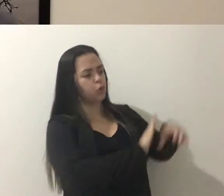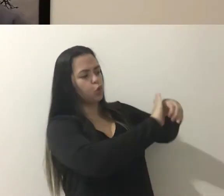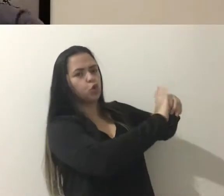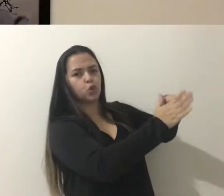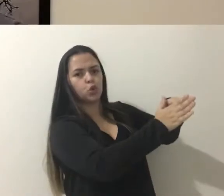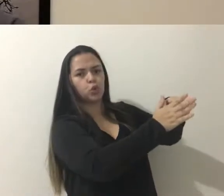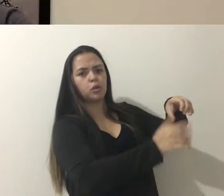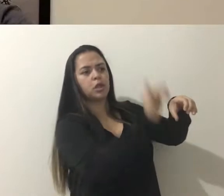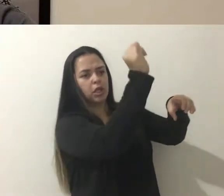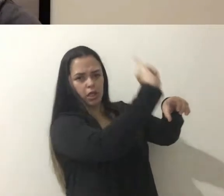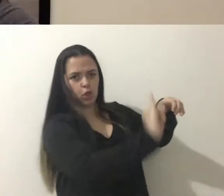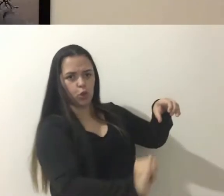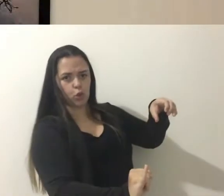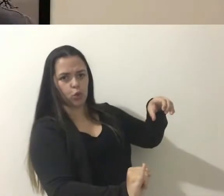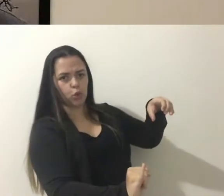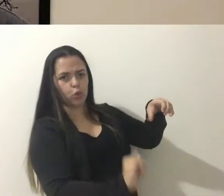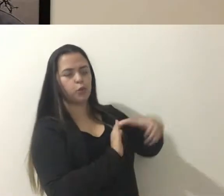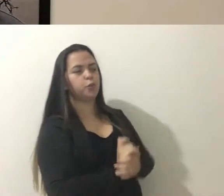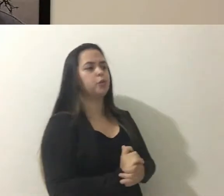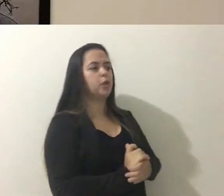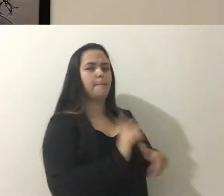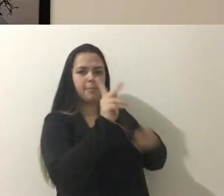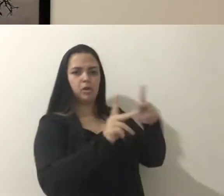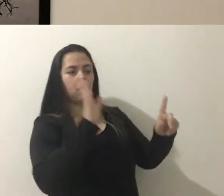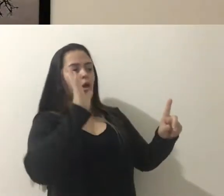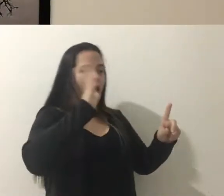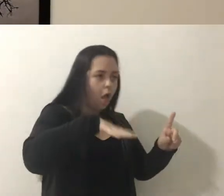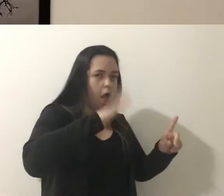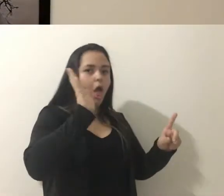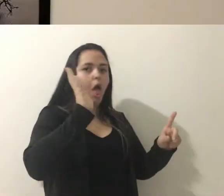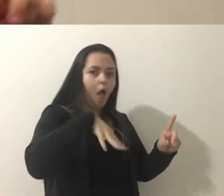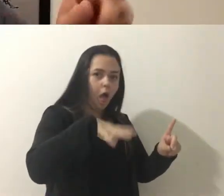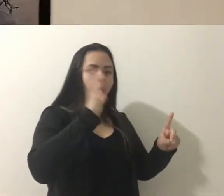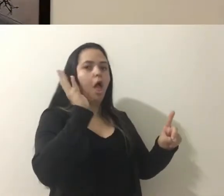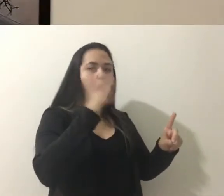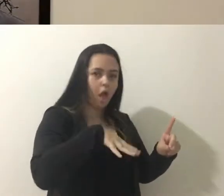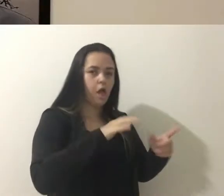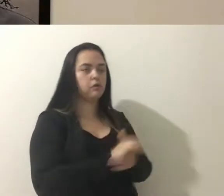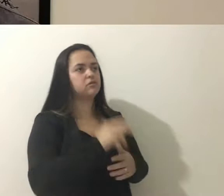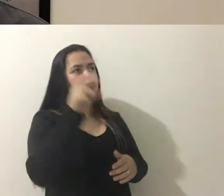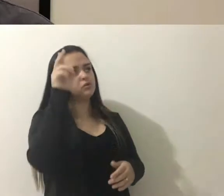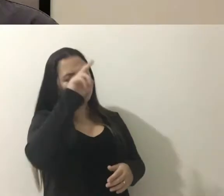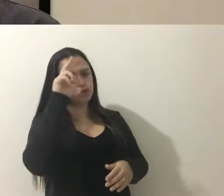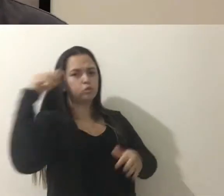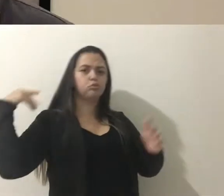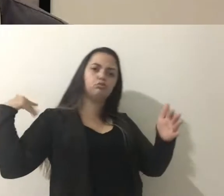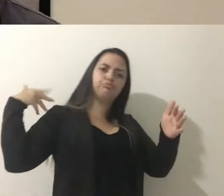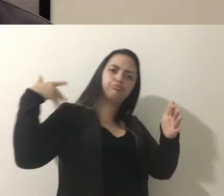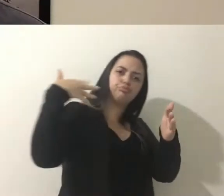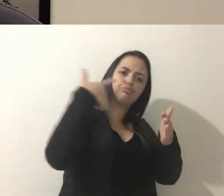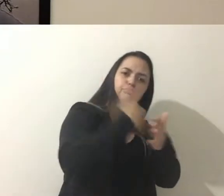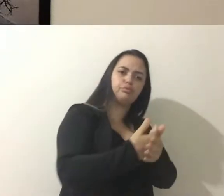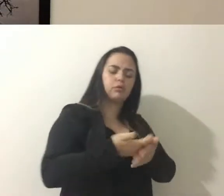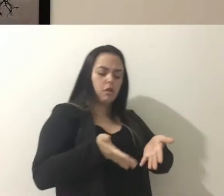cultuadas, adoradas e veneradas por tantas outras pessoas, se você acompanhar o curso da sua história, nascimento, onde